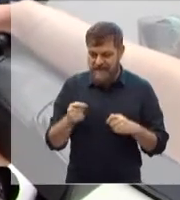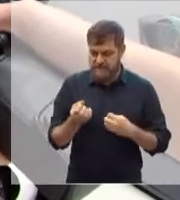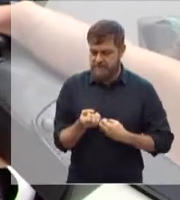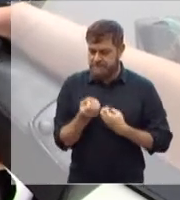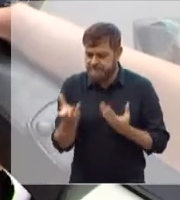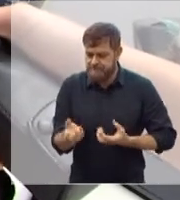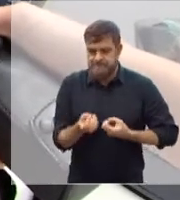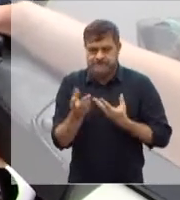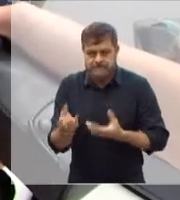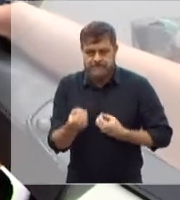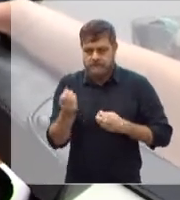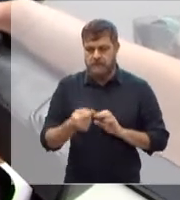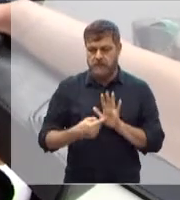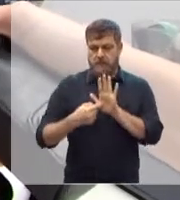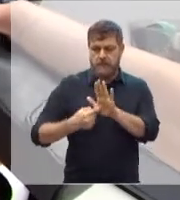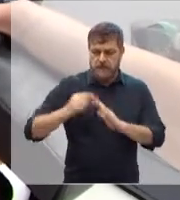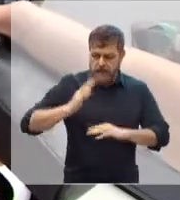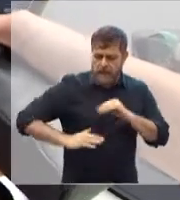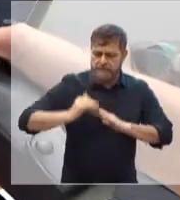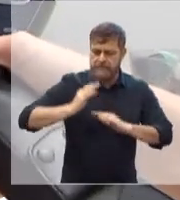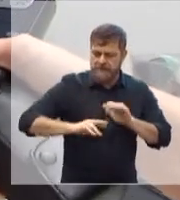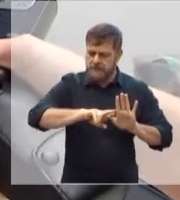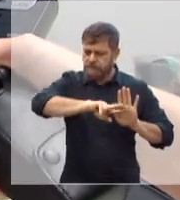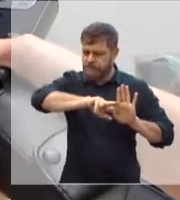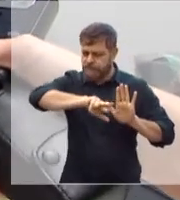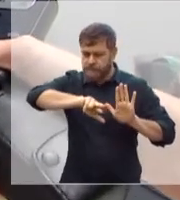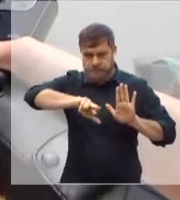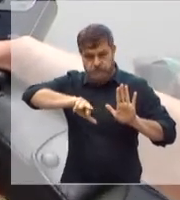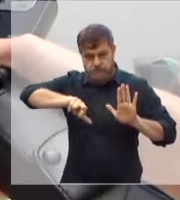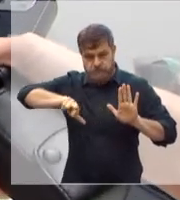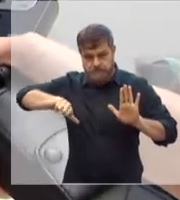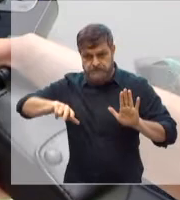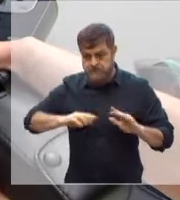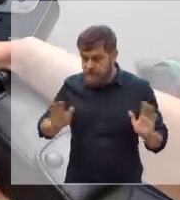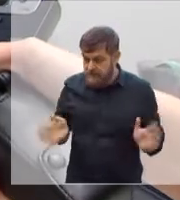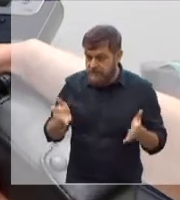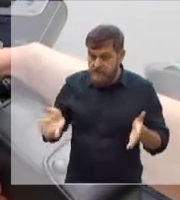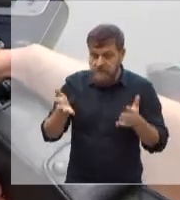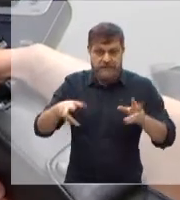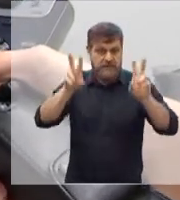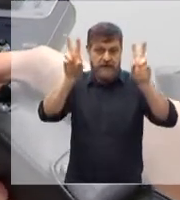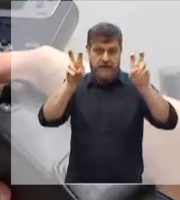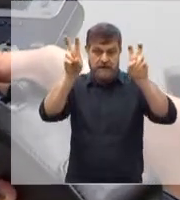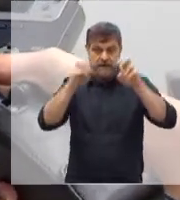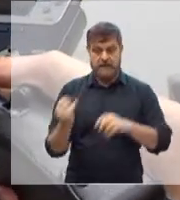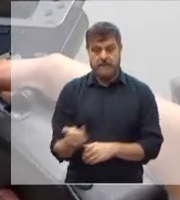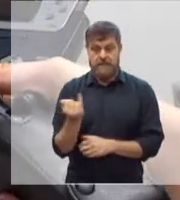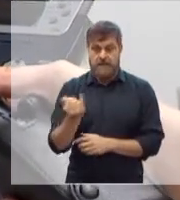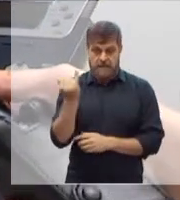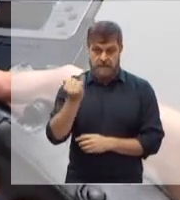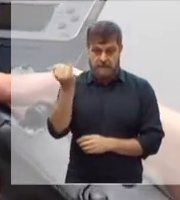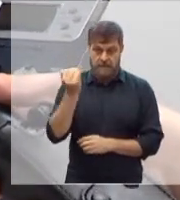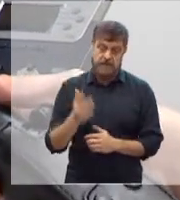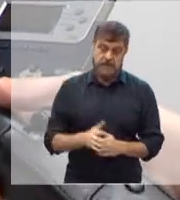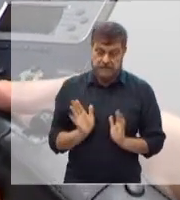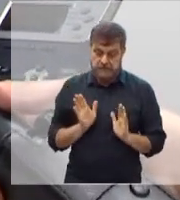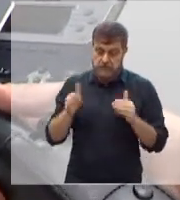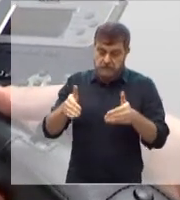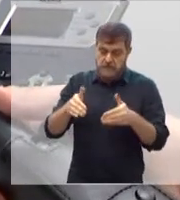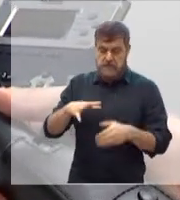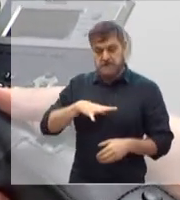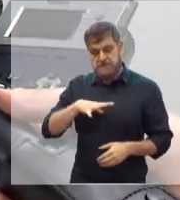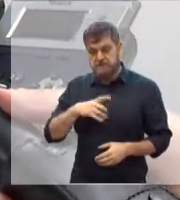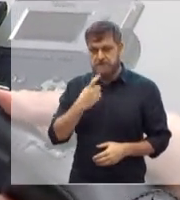tem a oportunidade de apresentar o seu trabalho, suas atividades e fomentar temas relevantes para a cidade